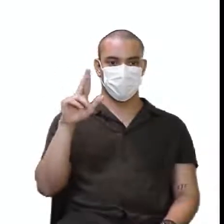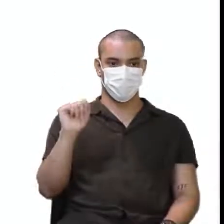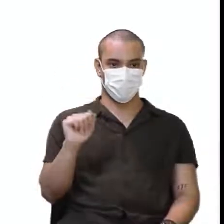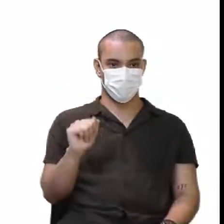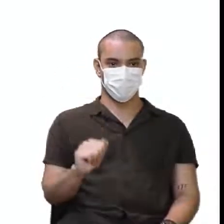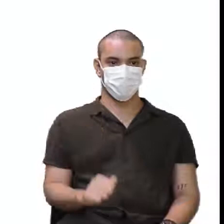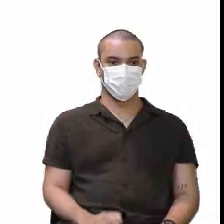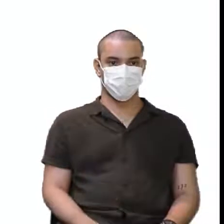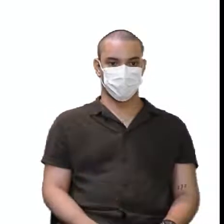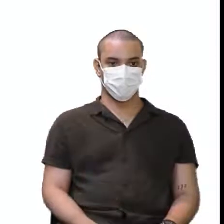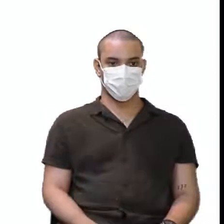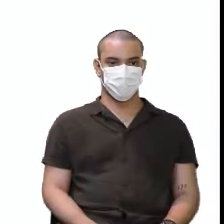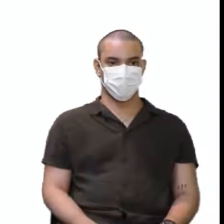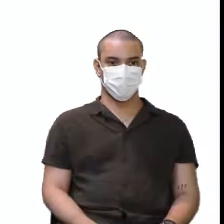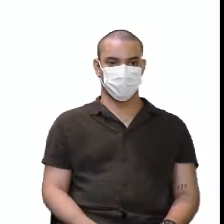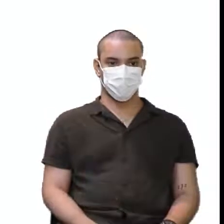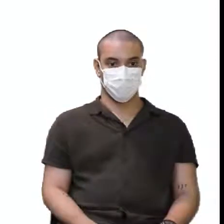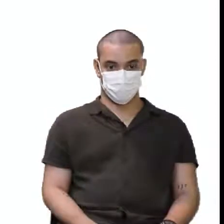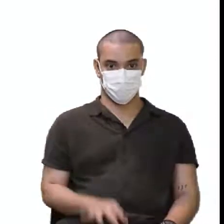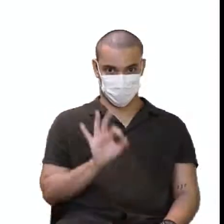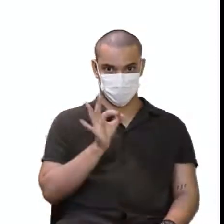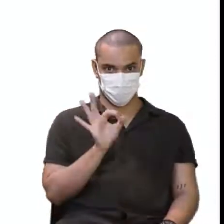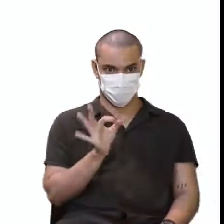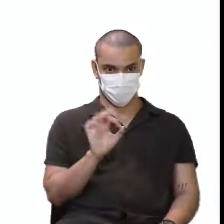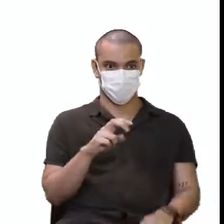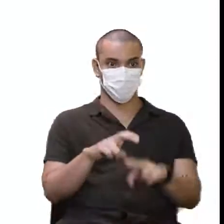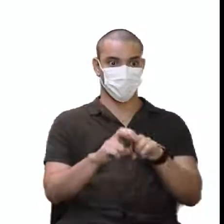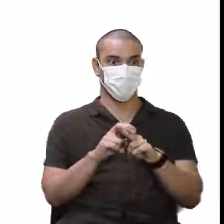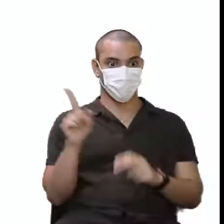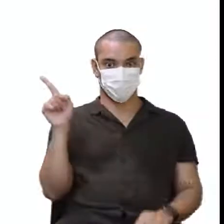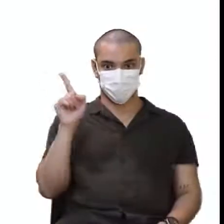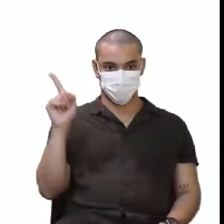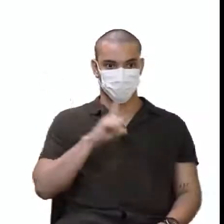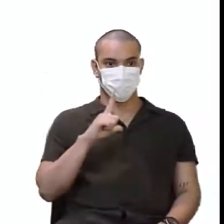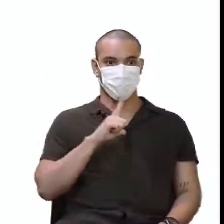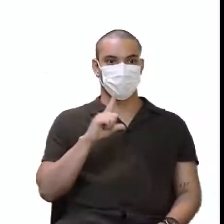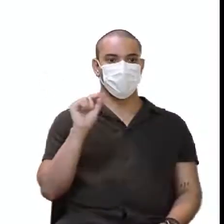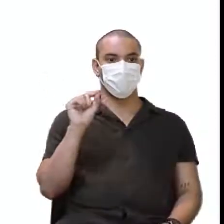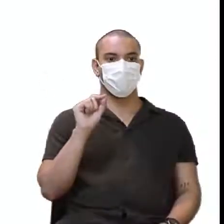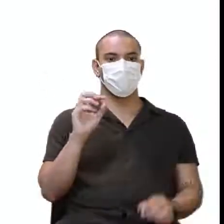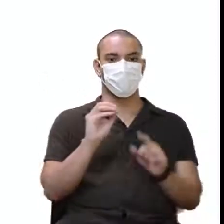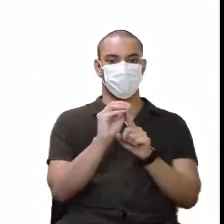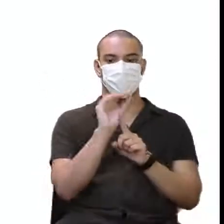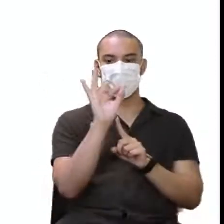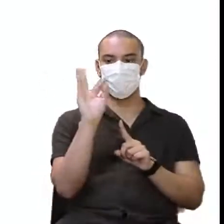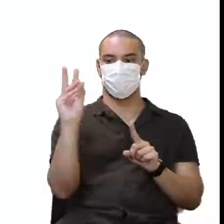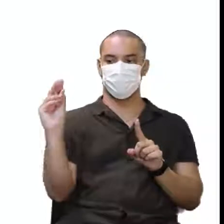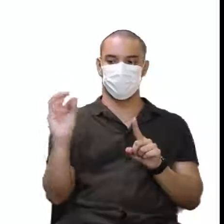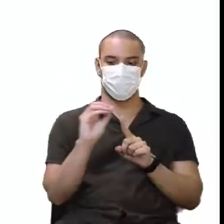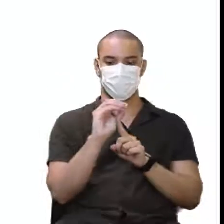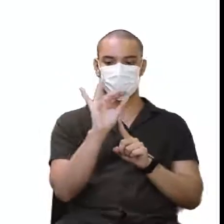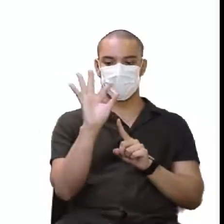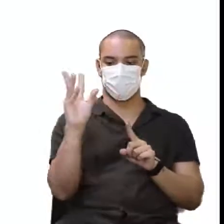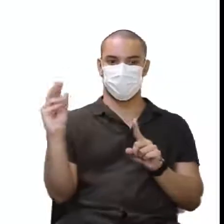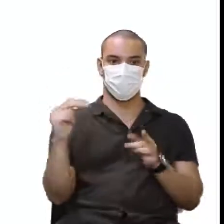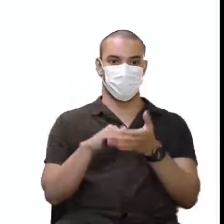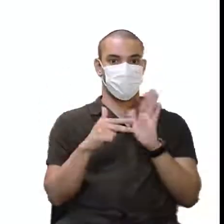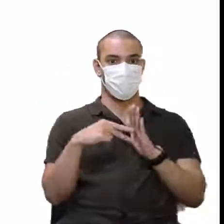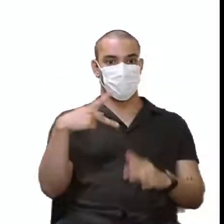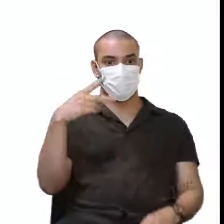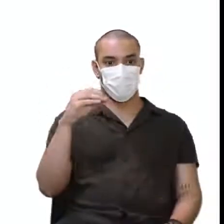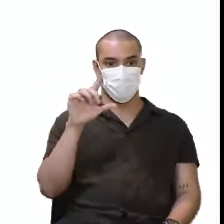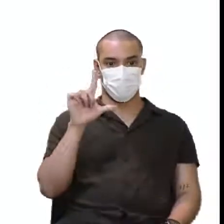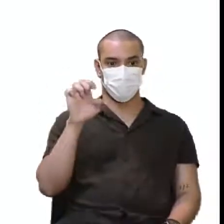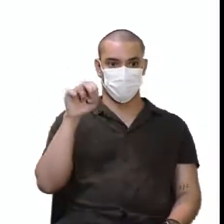juntinho? Oxi, aí. Então, essas anteras que contêm esses pontinhos aí são os grãos de pólen, tá bom? E